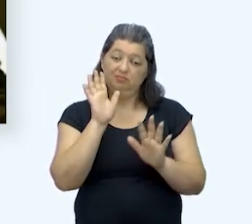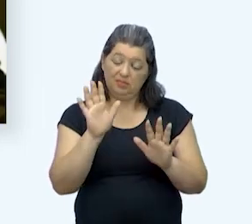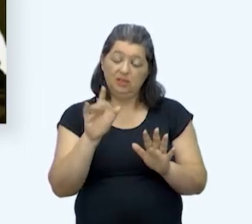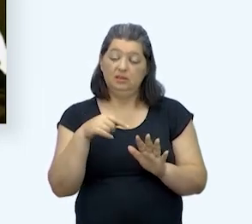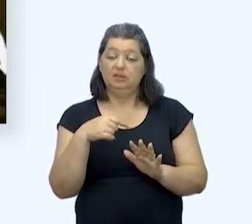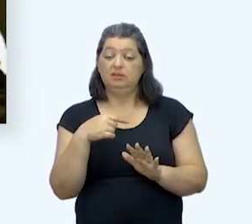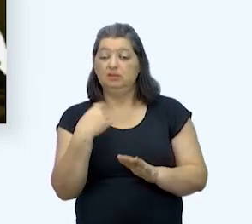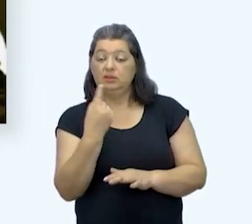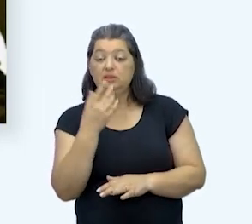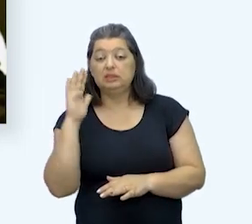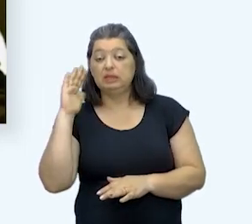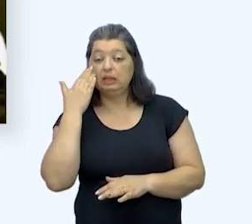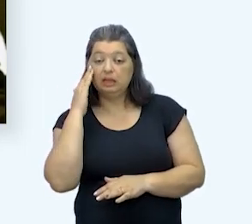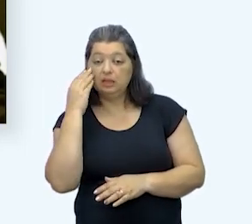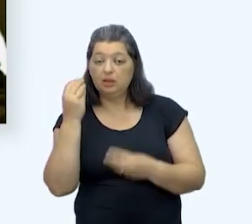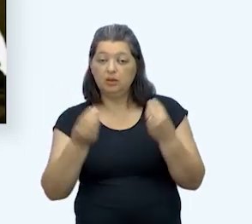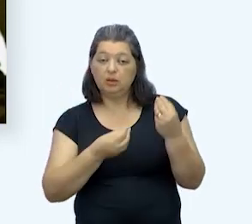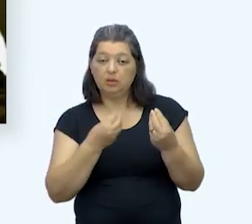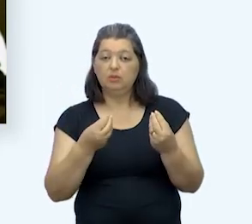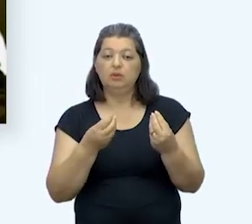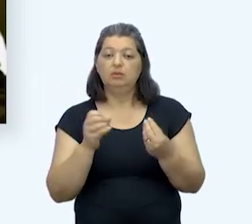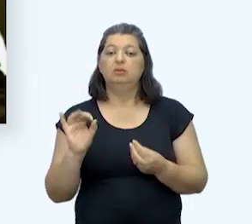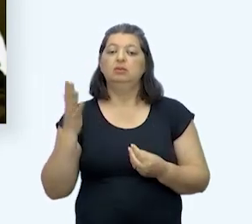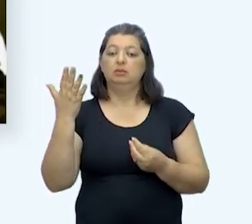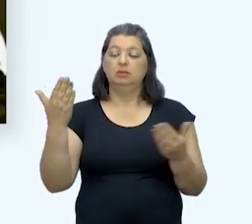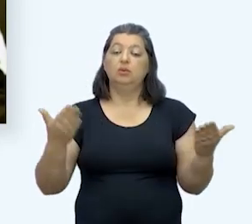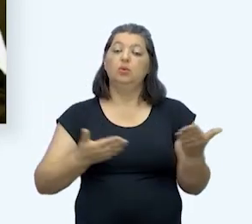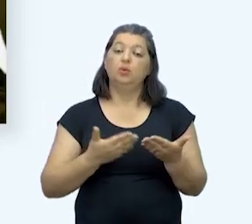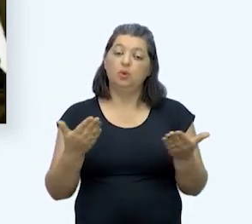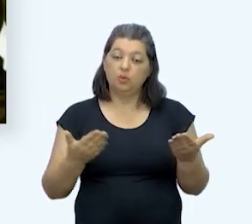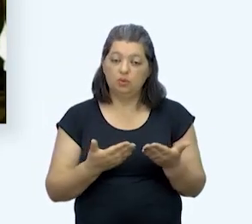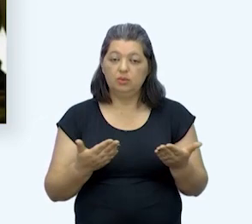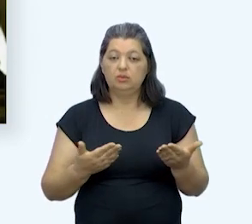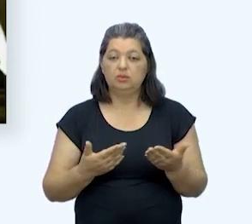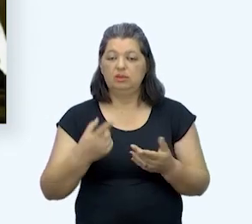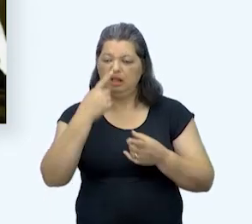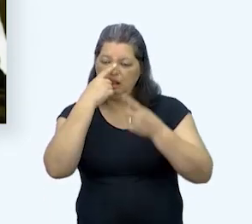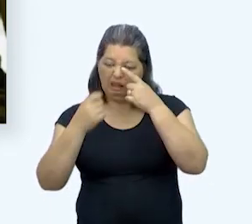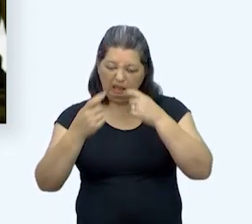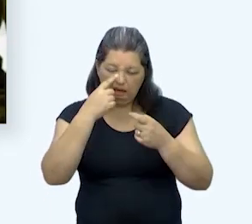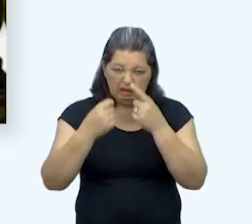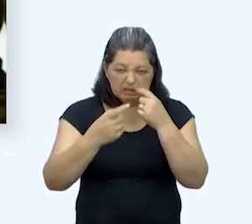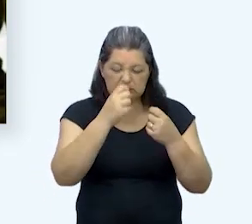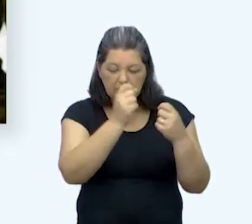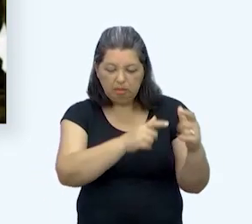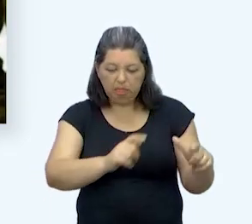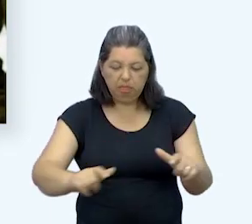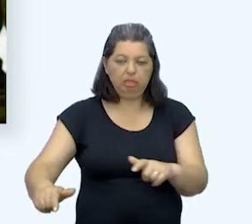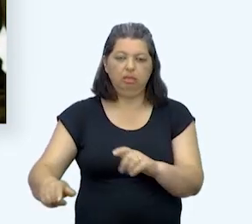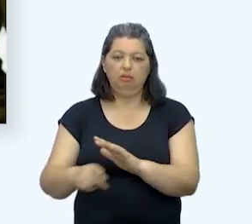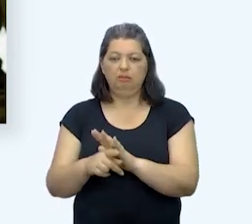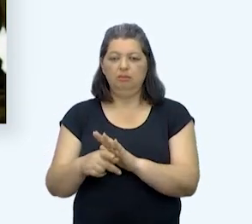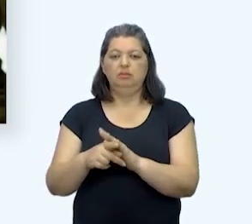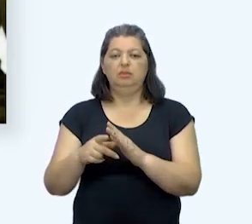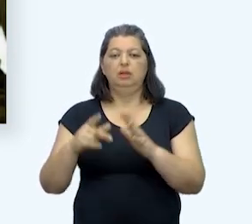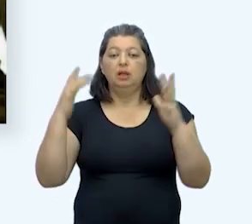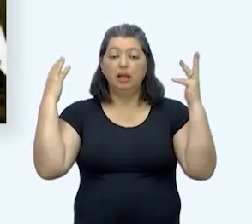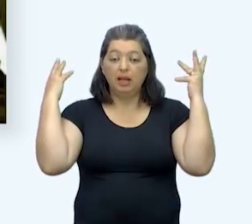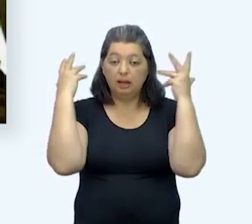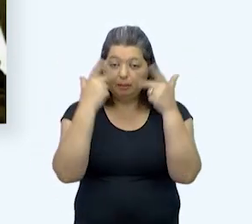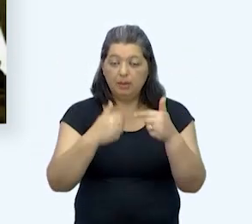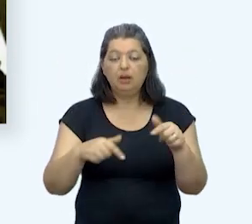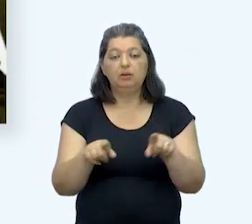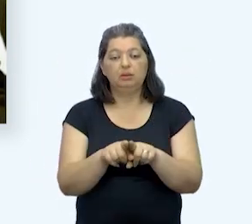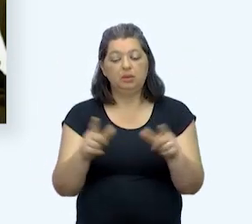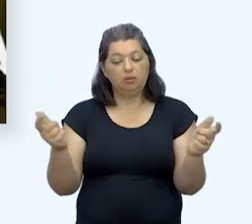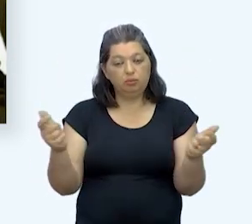entender como chegamos à situação atual. Lixo por todos os lados, grandes parte dos animais